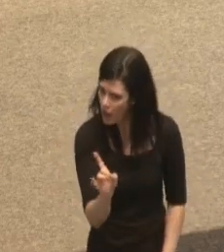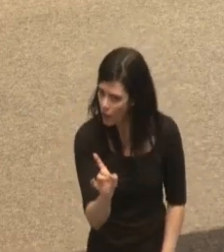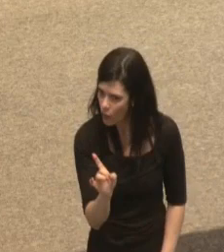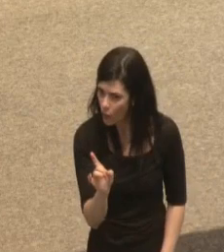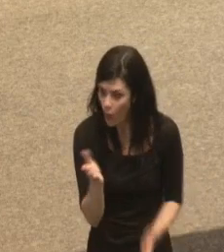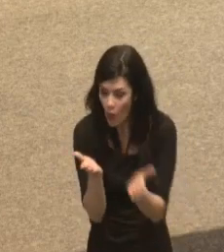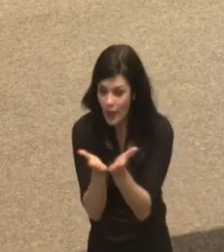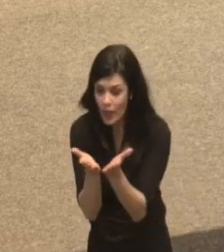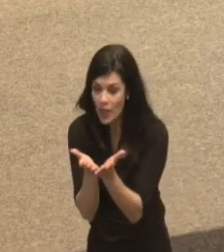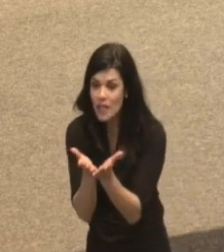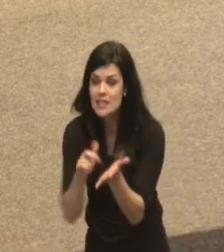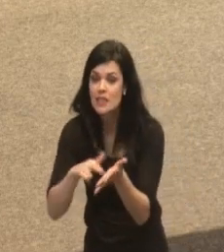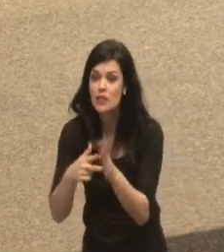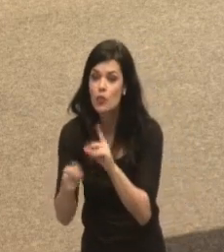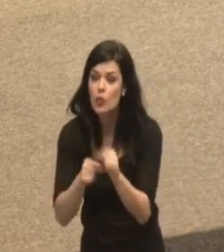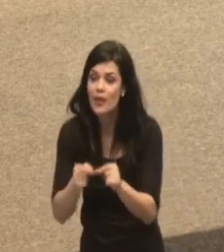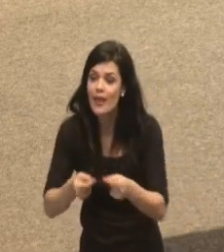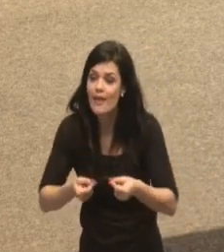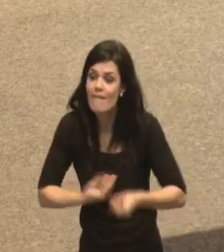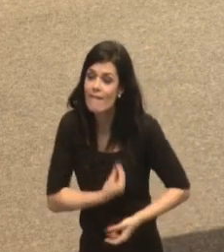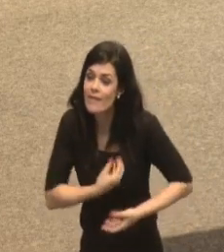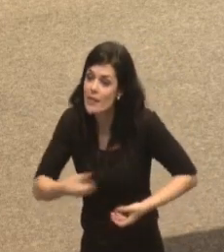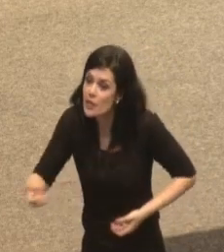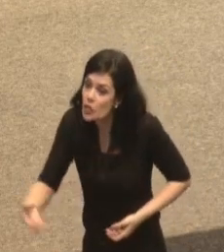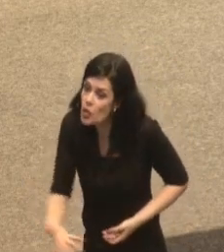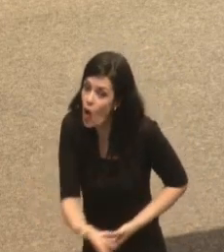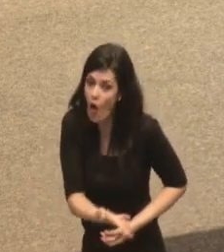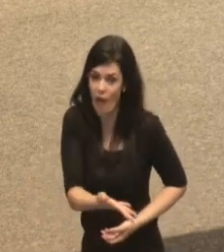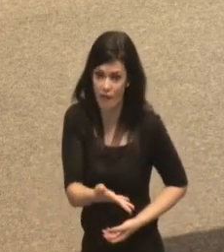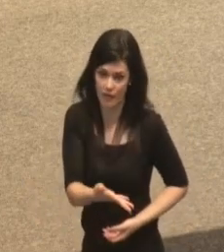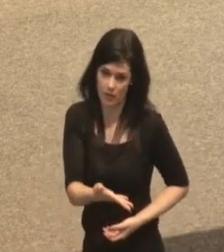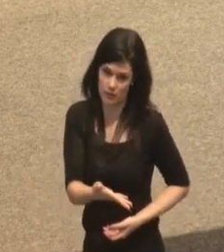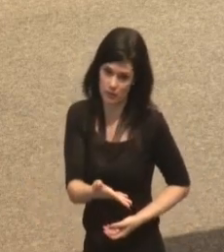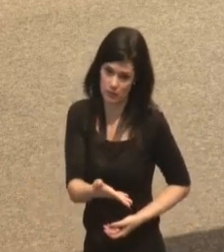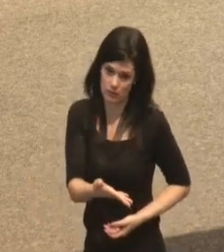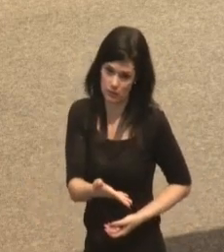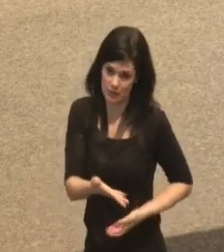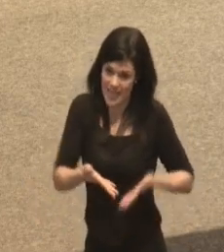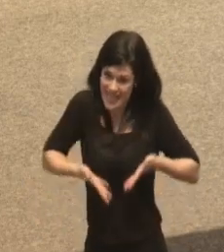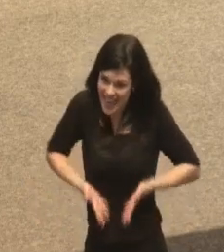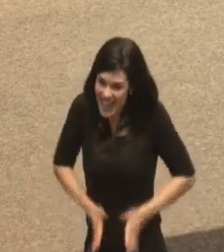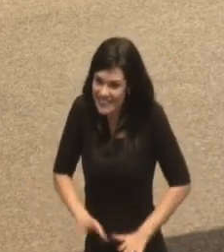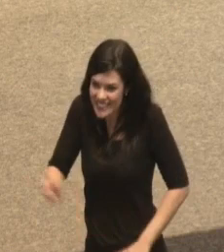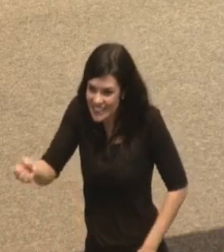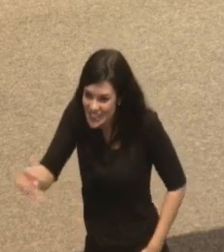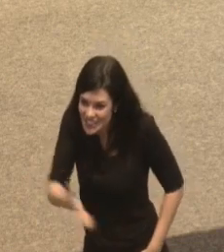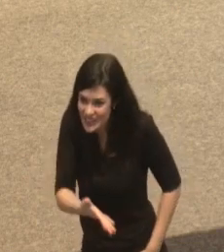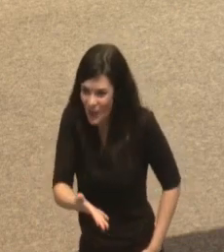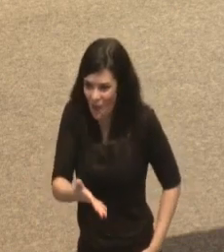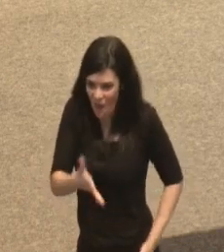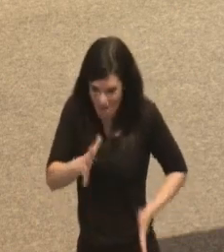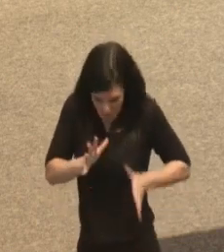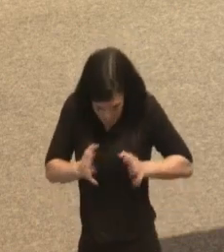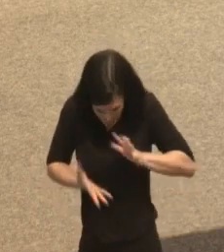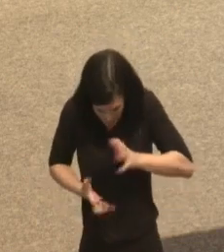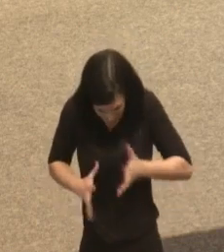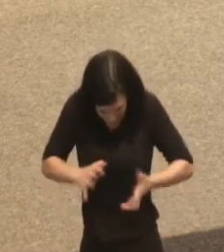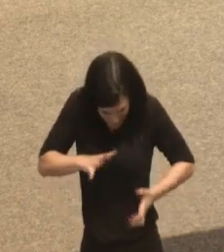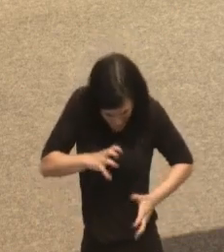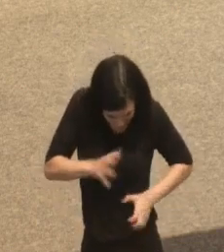Ser cristão é nascer de novo, é ter uma experiência com Cristo, é um milagre. Você é regenerado,